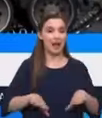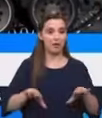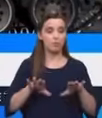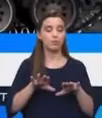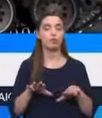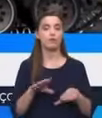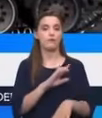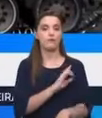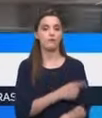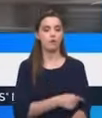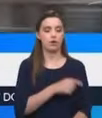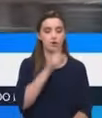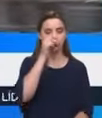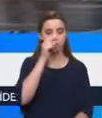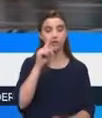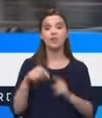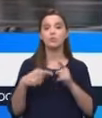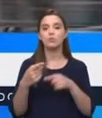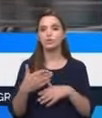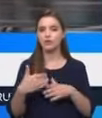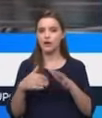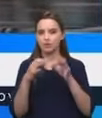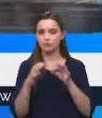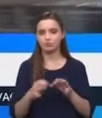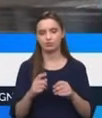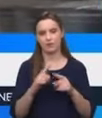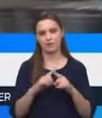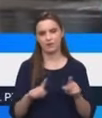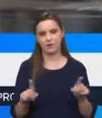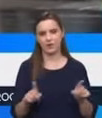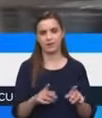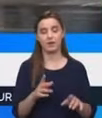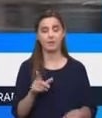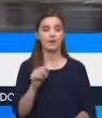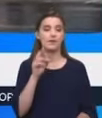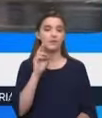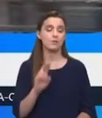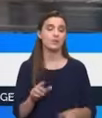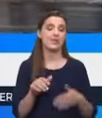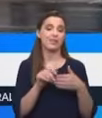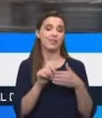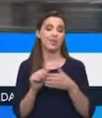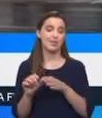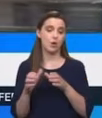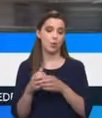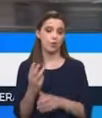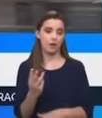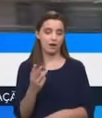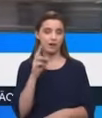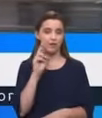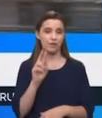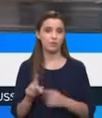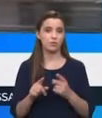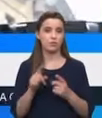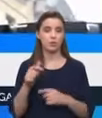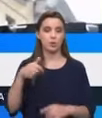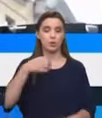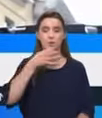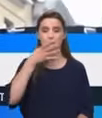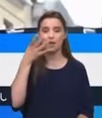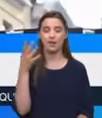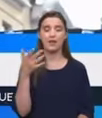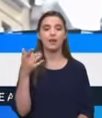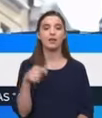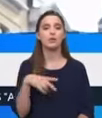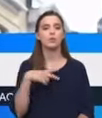prática. Também por parte de Prigozhino, o que vimos é que quando, ao fim da noite, ou já de madrugada aqui em Portugal,